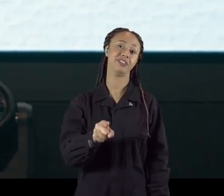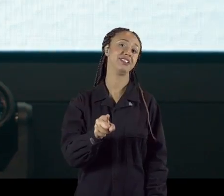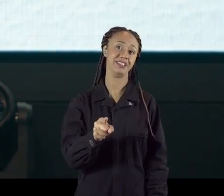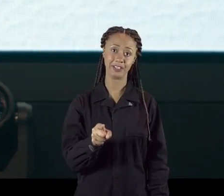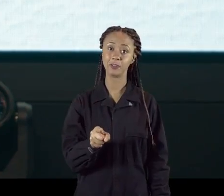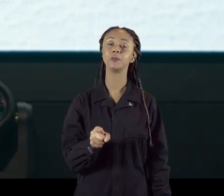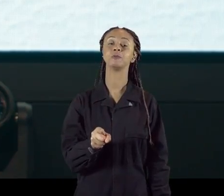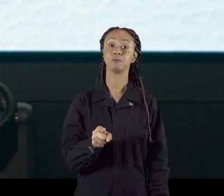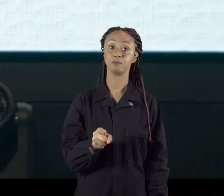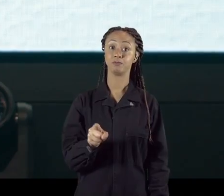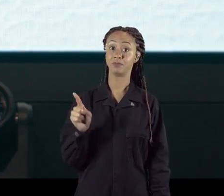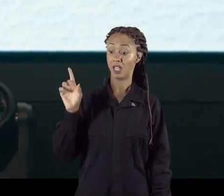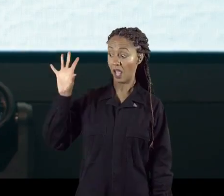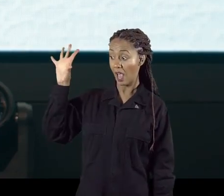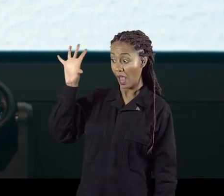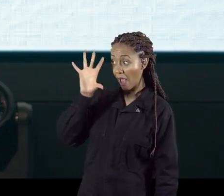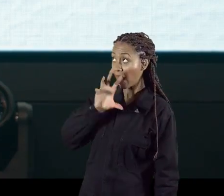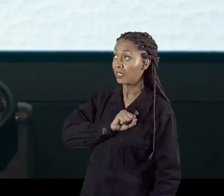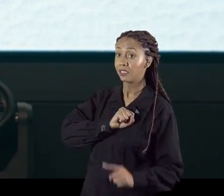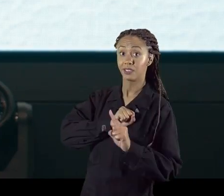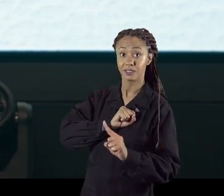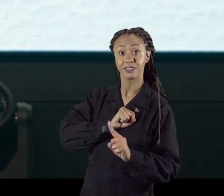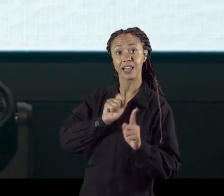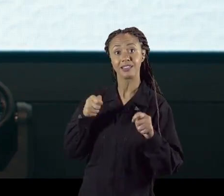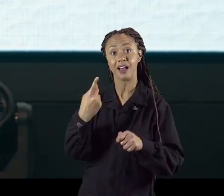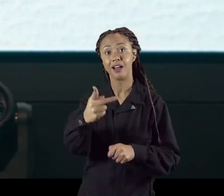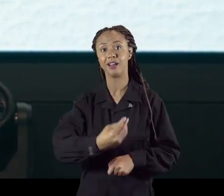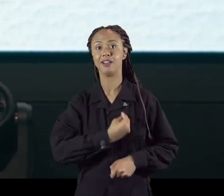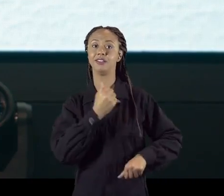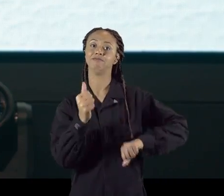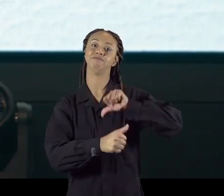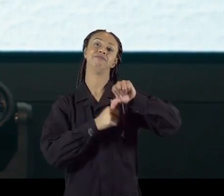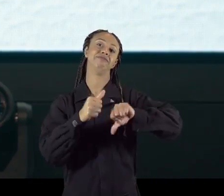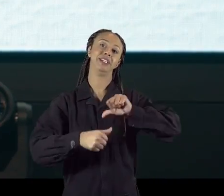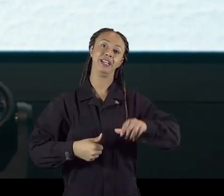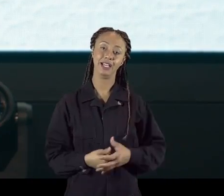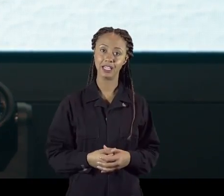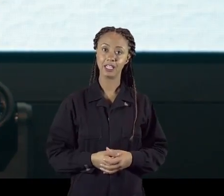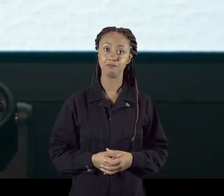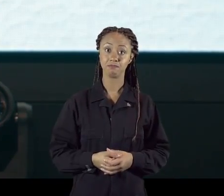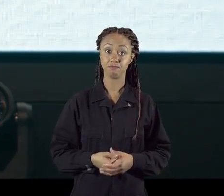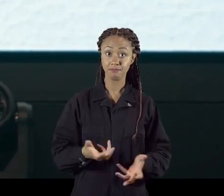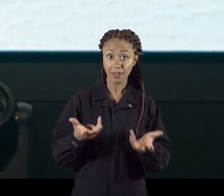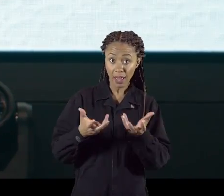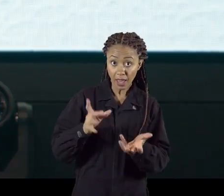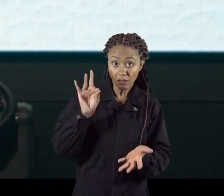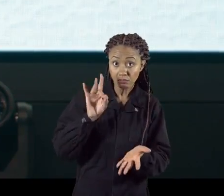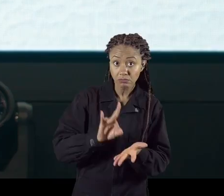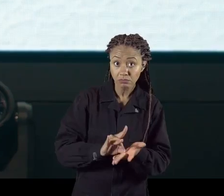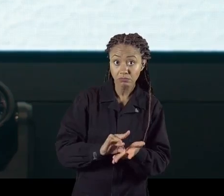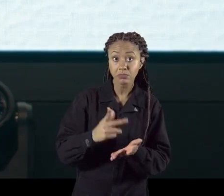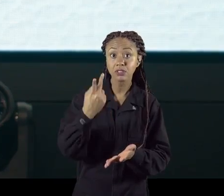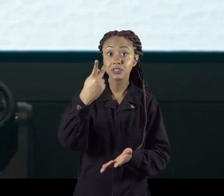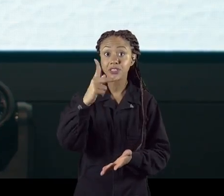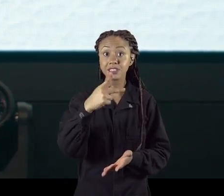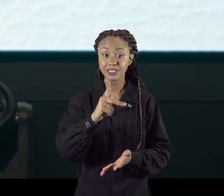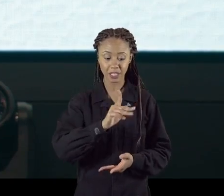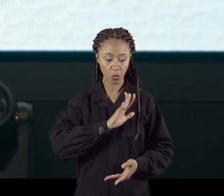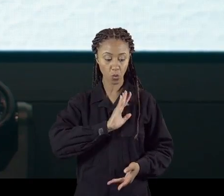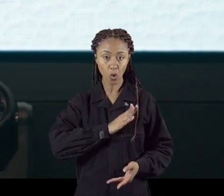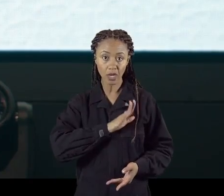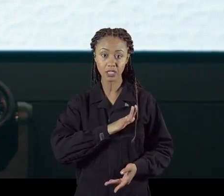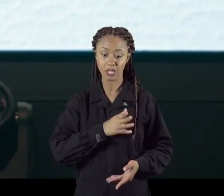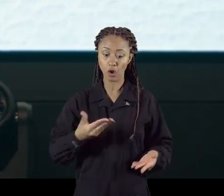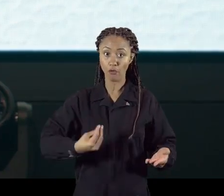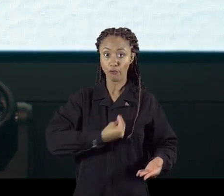e o seu amor pode transformar sua vida se você quer entregar o seu presente